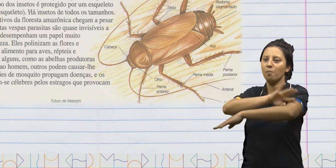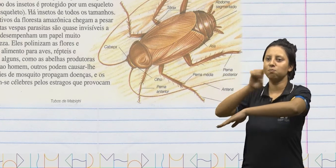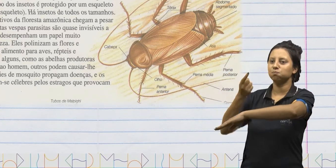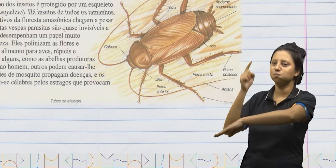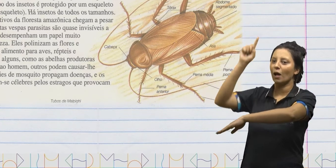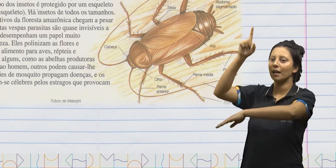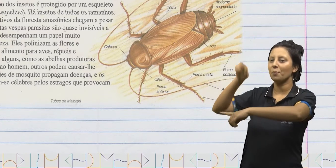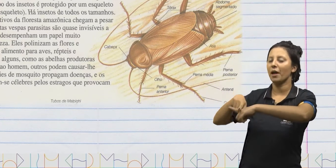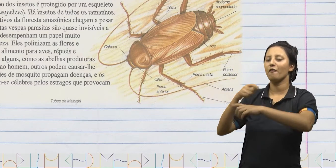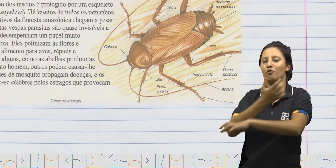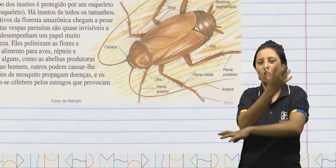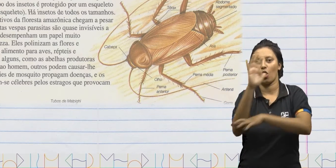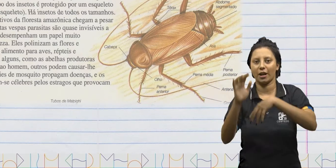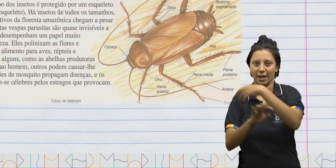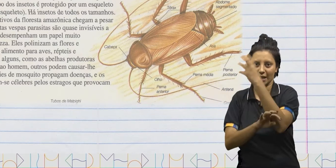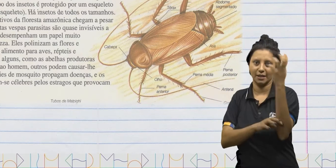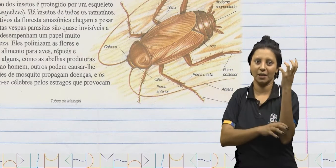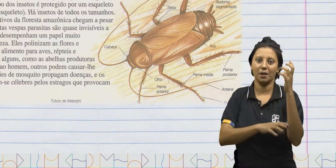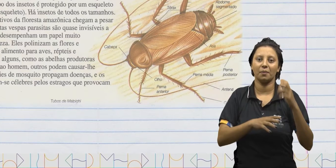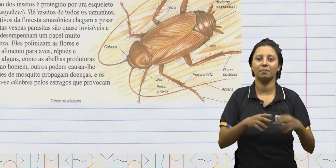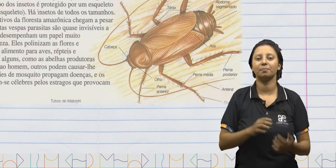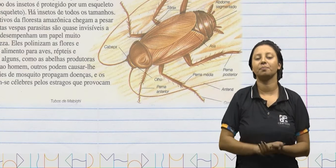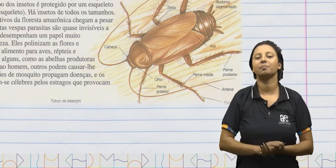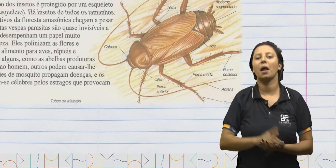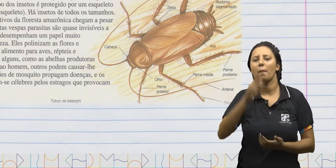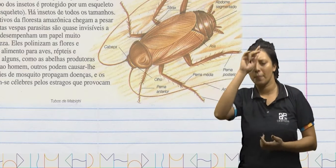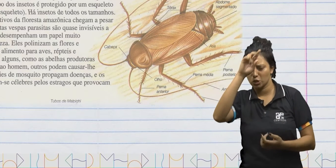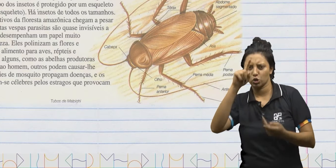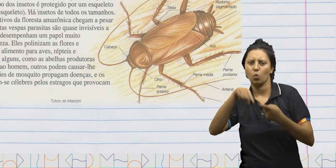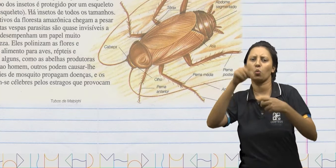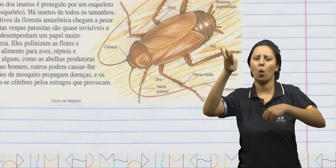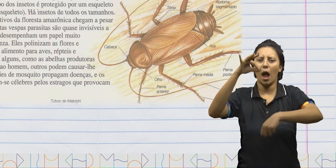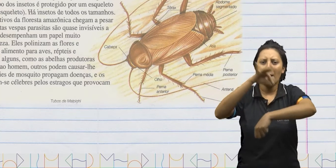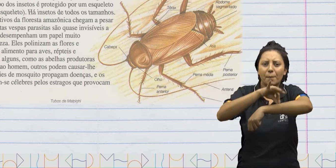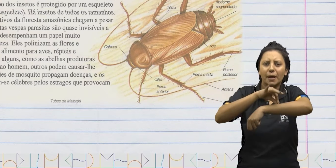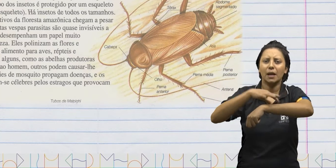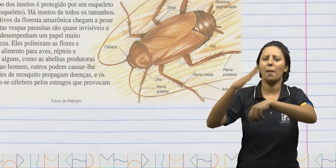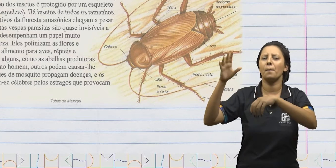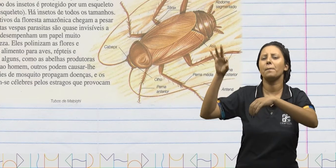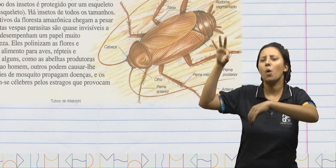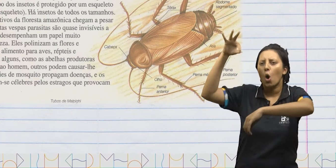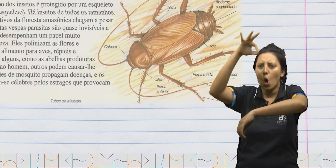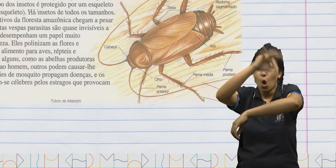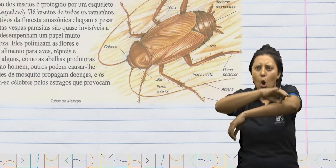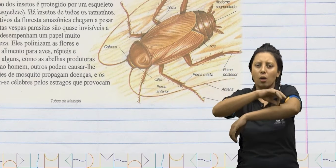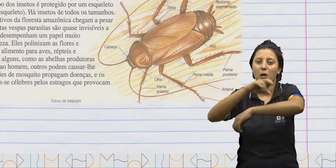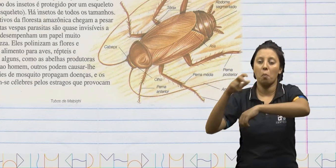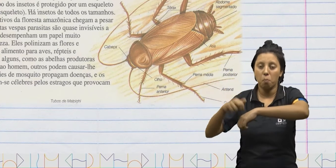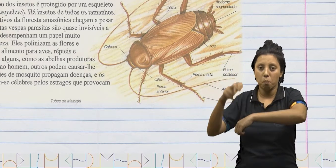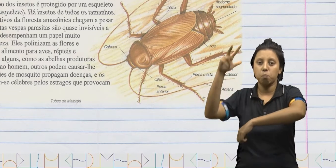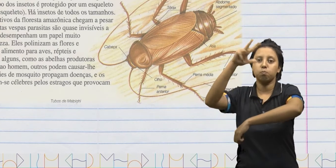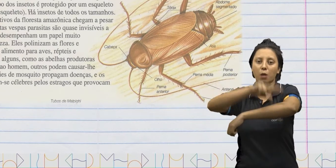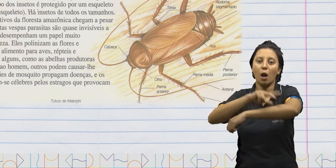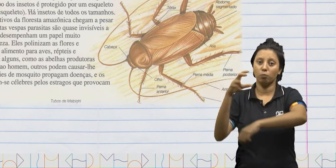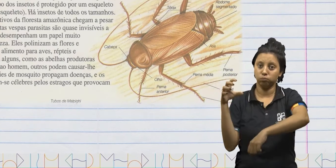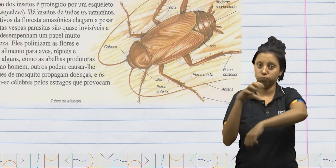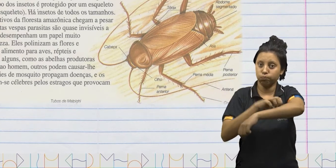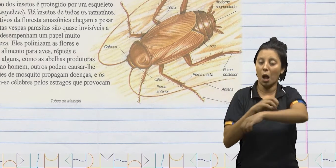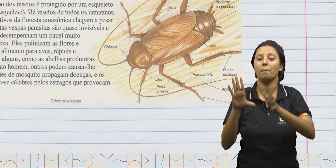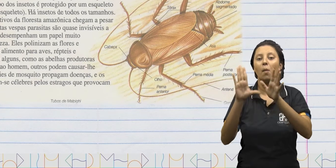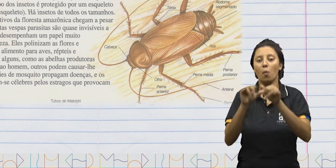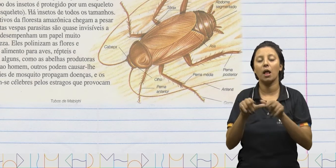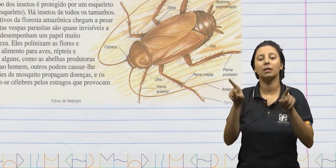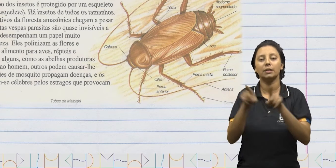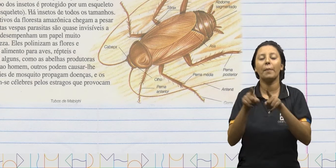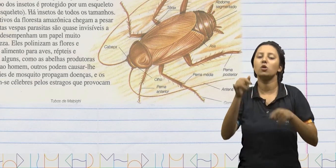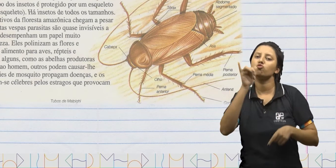florestas tropicais. Besouros, abelhas, moscas, formigas, gafanhotos, pulgas e borboletas são alguns